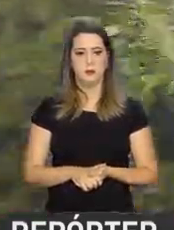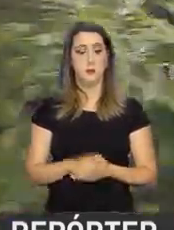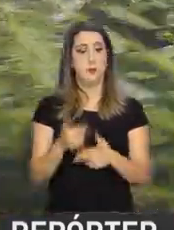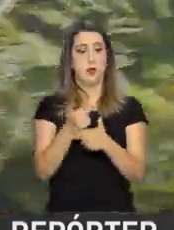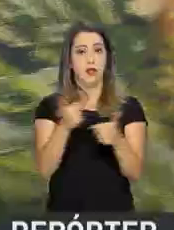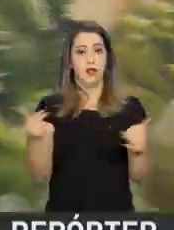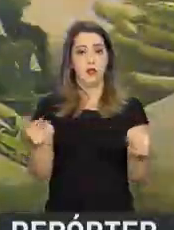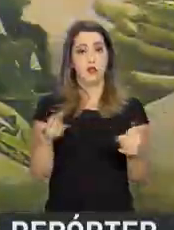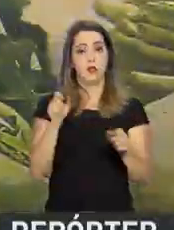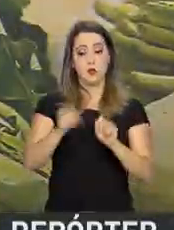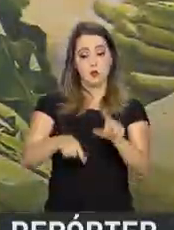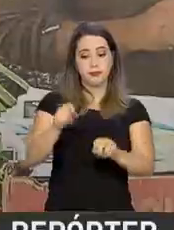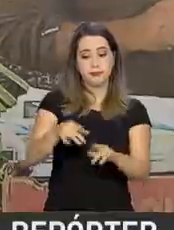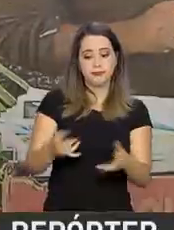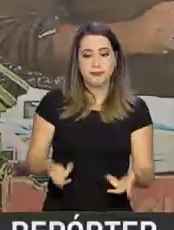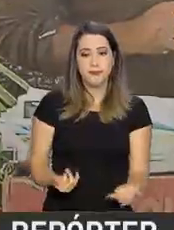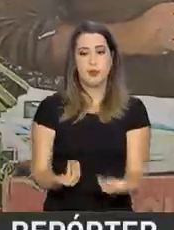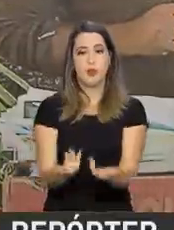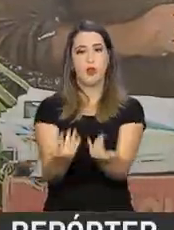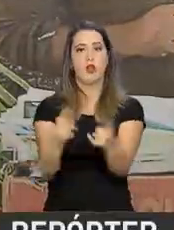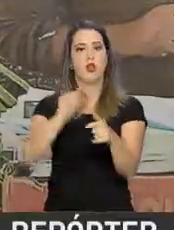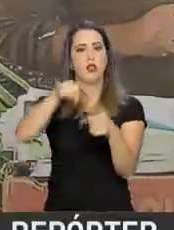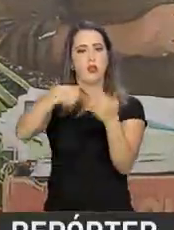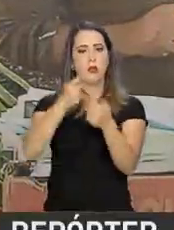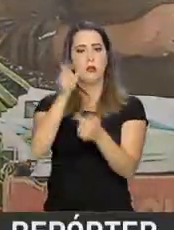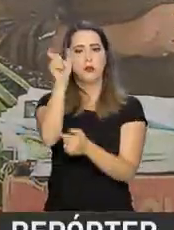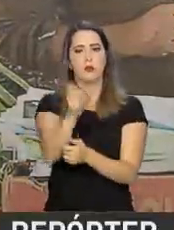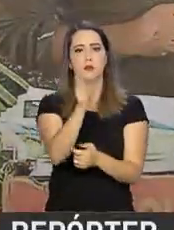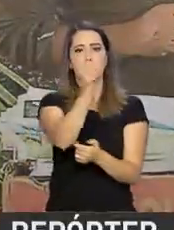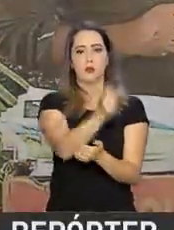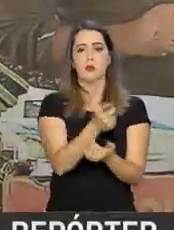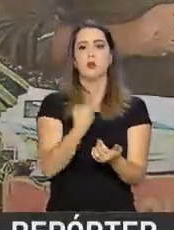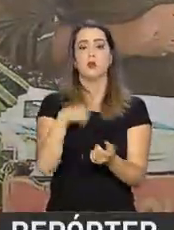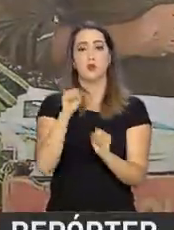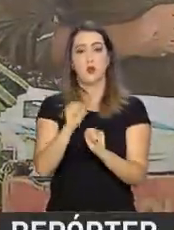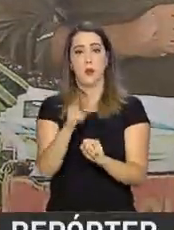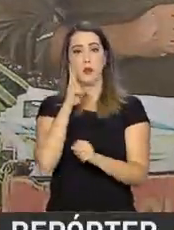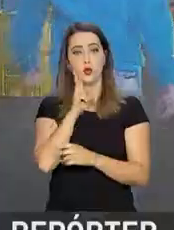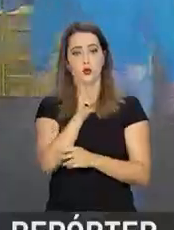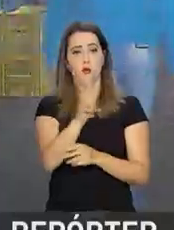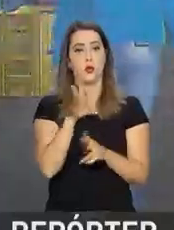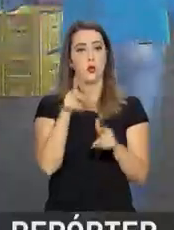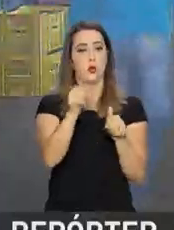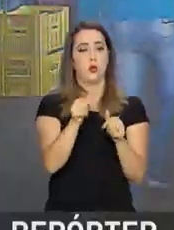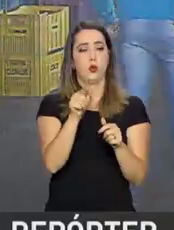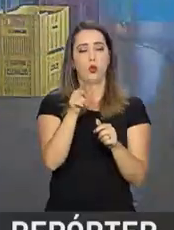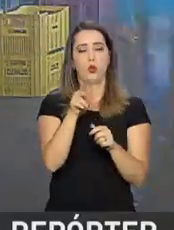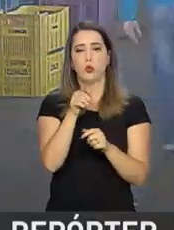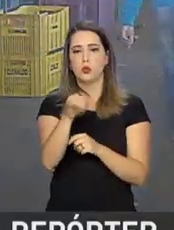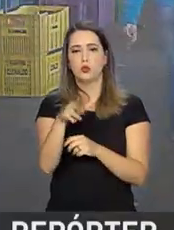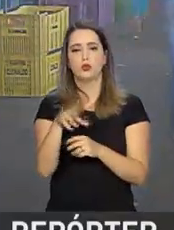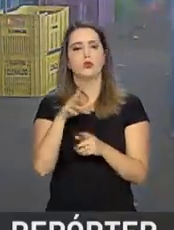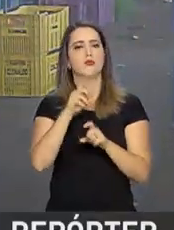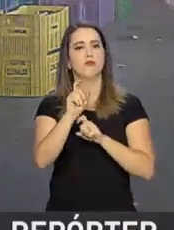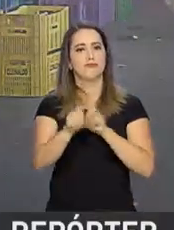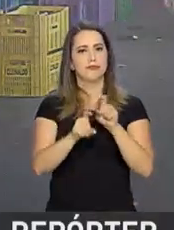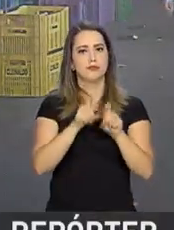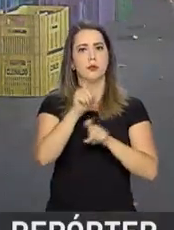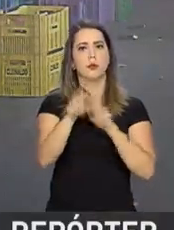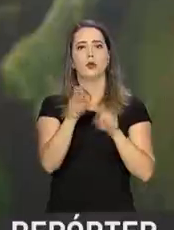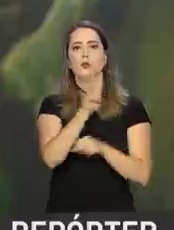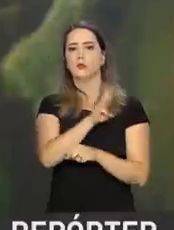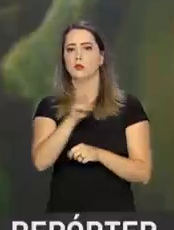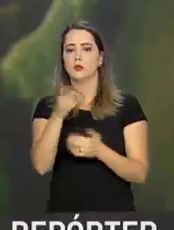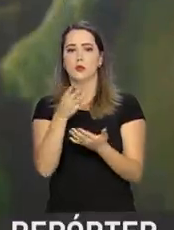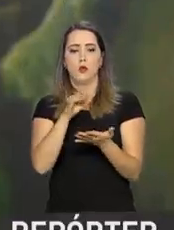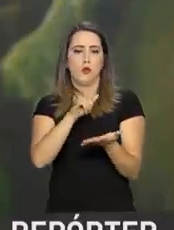Os produtores, comerciantes e consumidores já podem acompanhar diariamente, de forma eletrônica e sem sair de